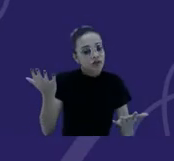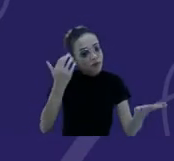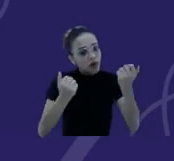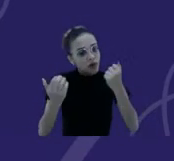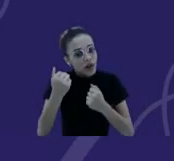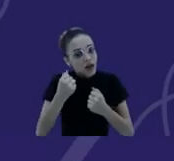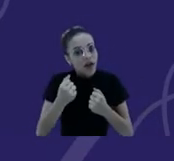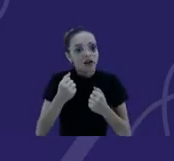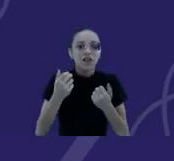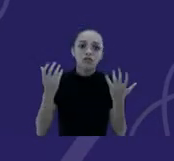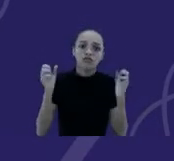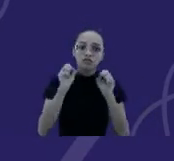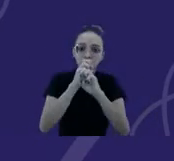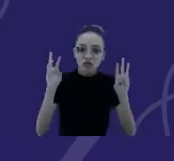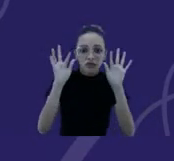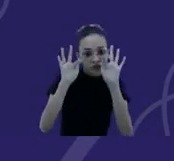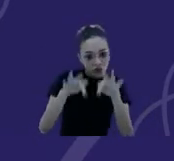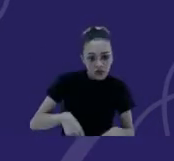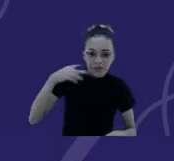um fechamento bonito.